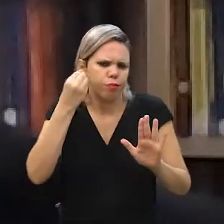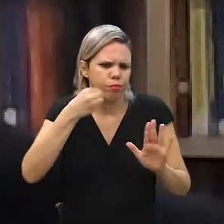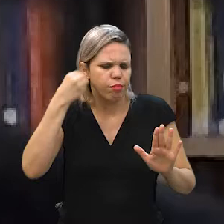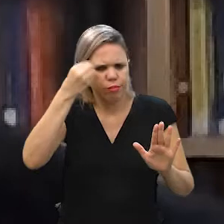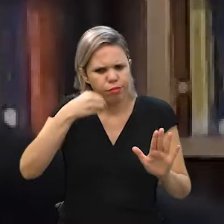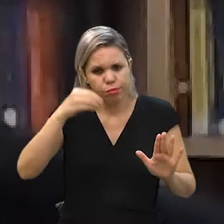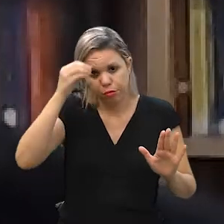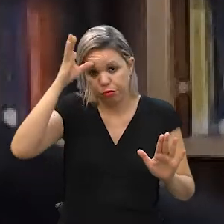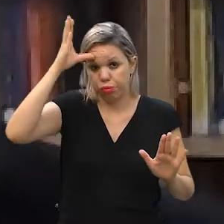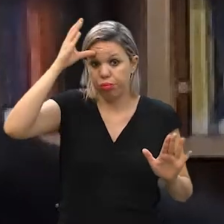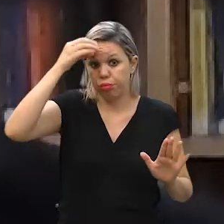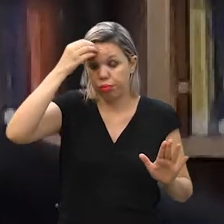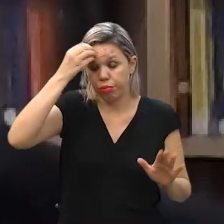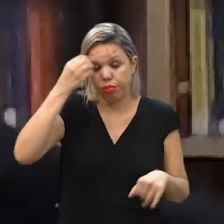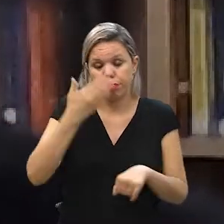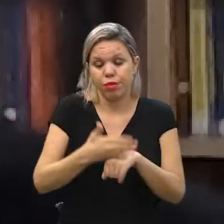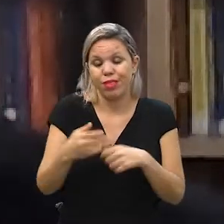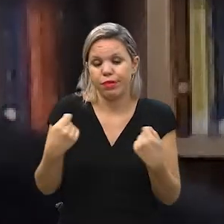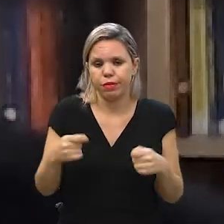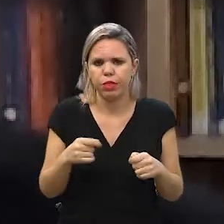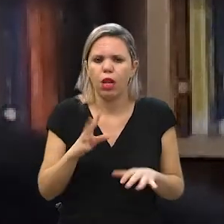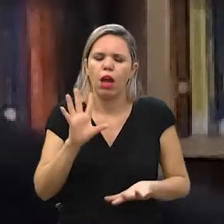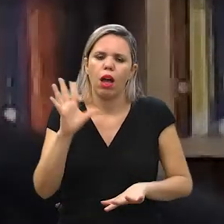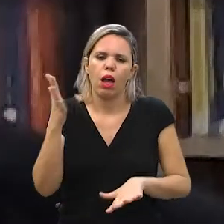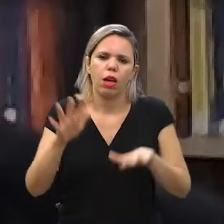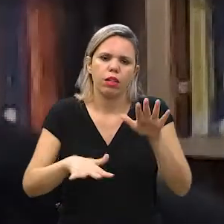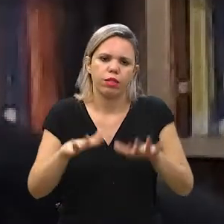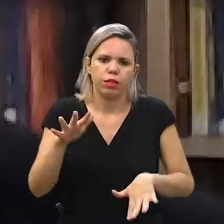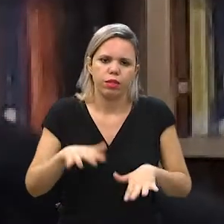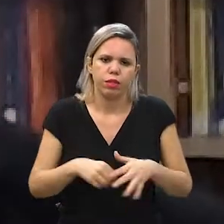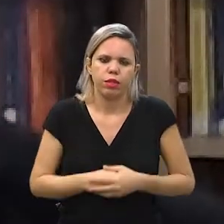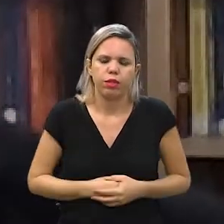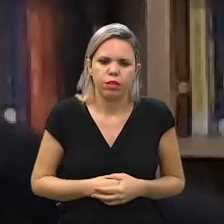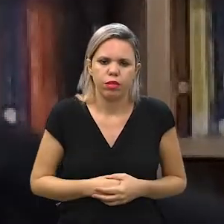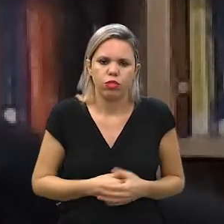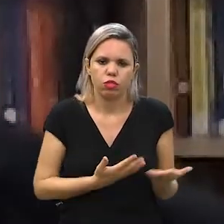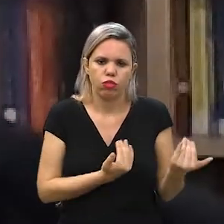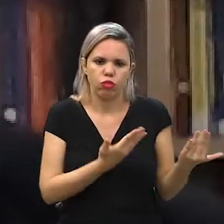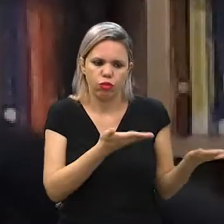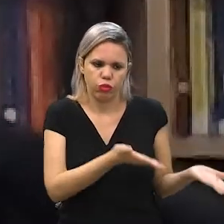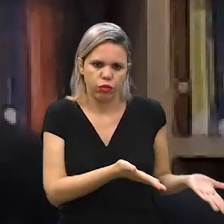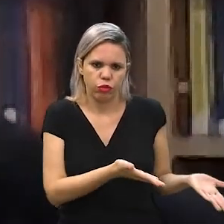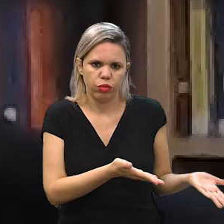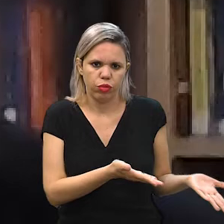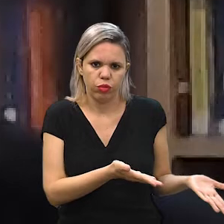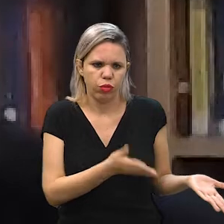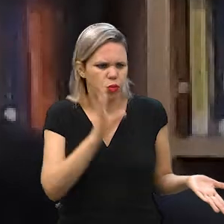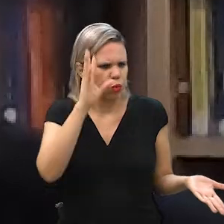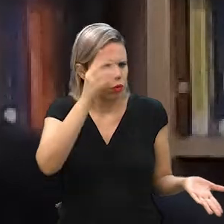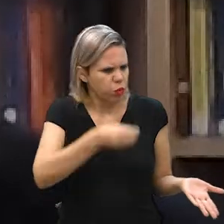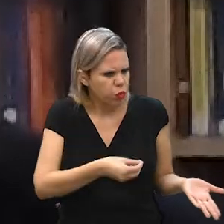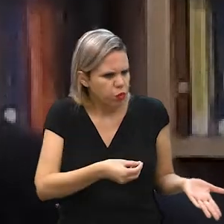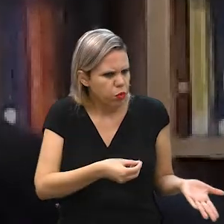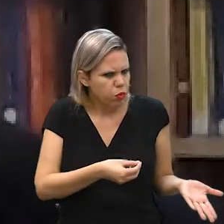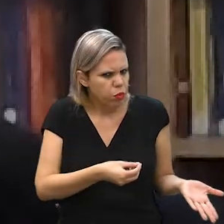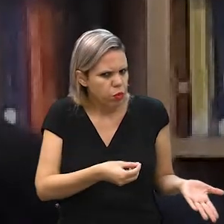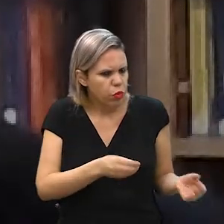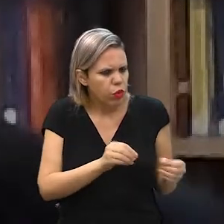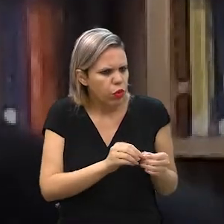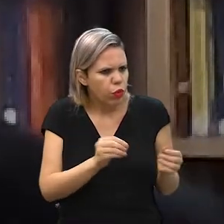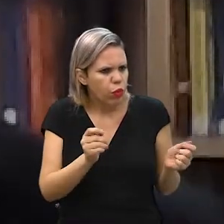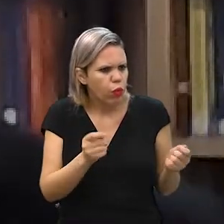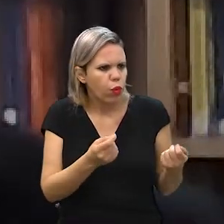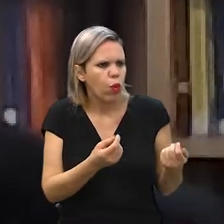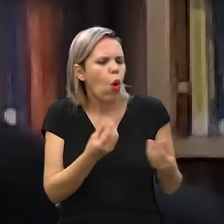né? Então, o que acontece é que, muitas vezes, né, se um jovem ele não compreende uma dada